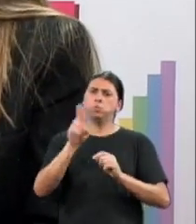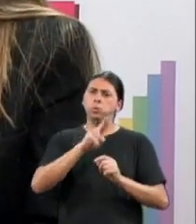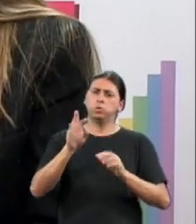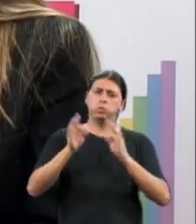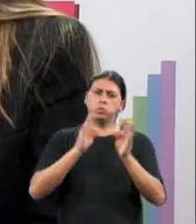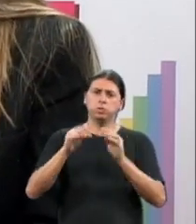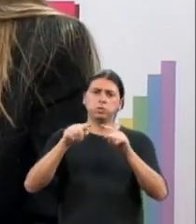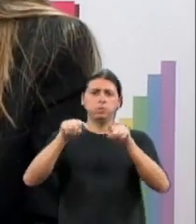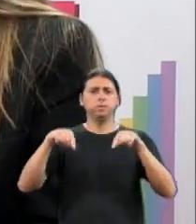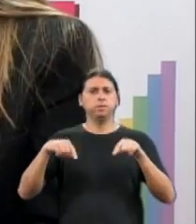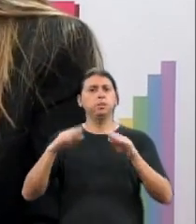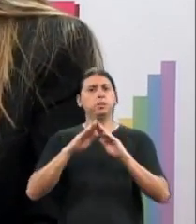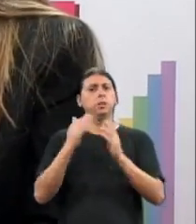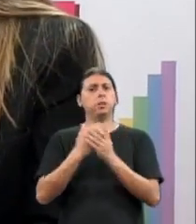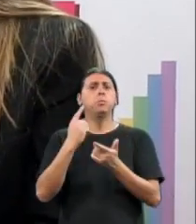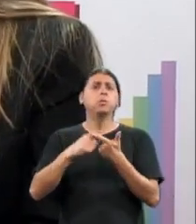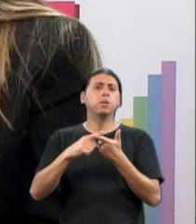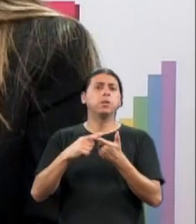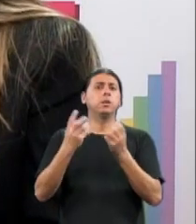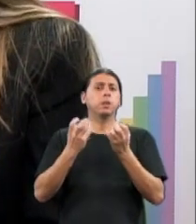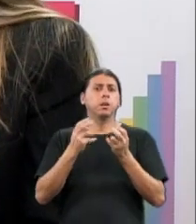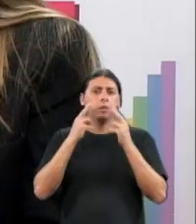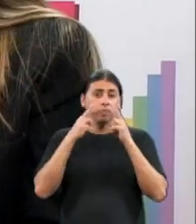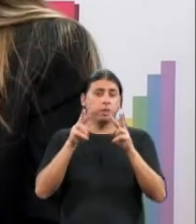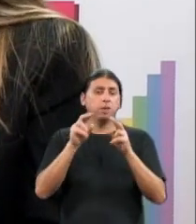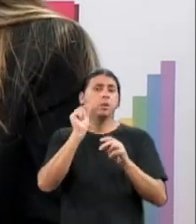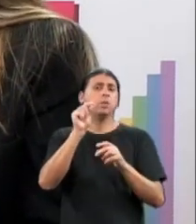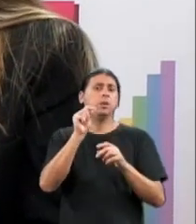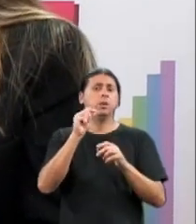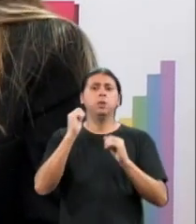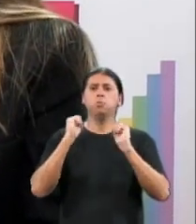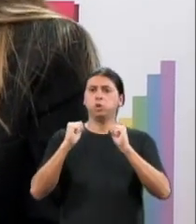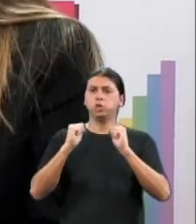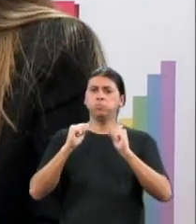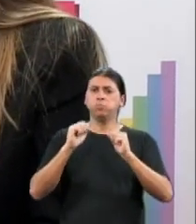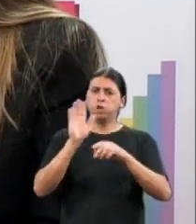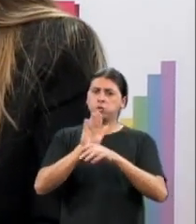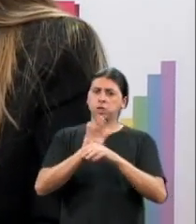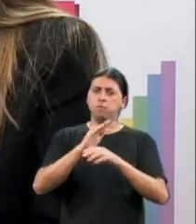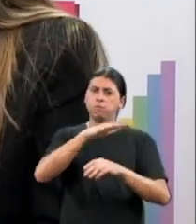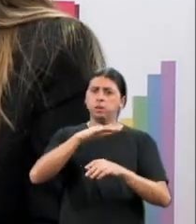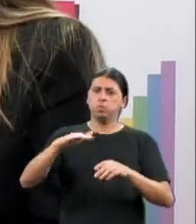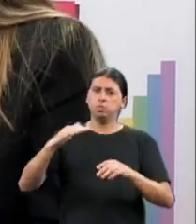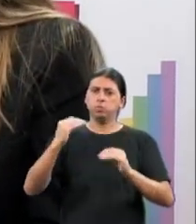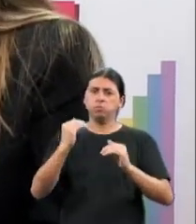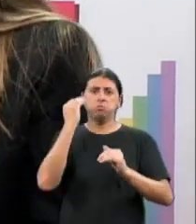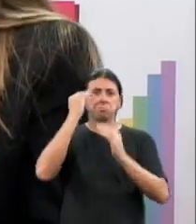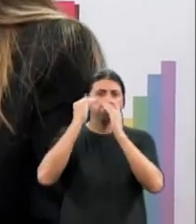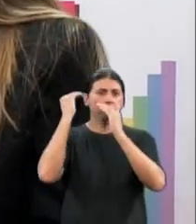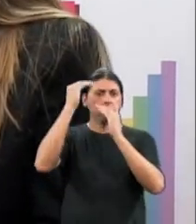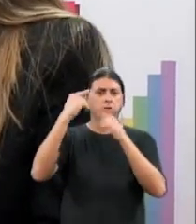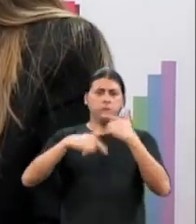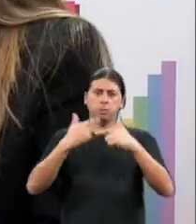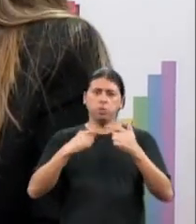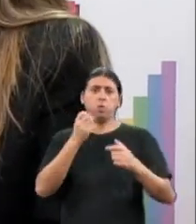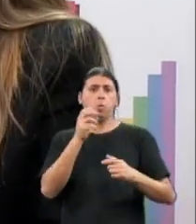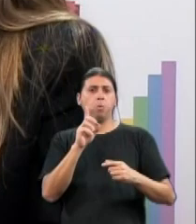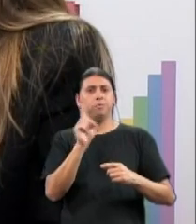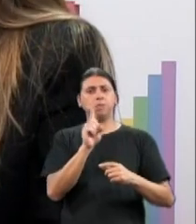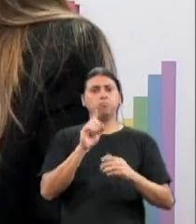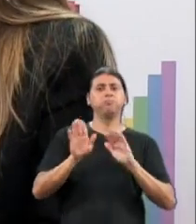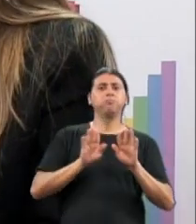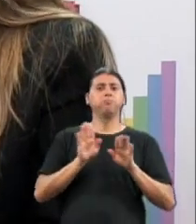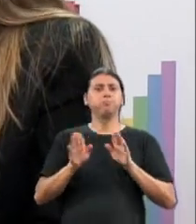em sala de aula. Por quê? Porque ele quer ver o que isso pode qualificar o seu trabalho ou não. Não é para dizer eu uso o computador, eu